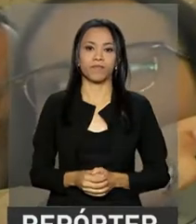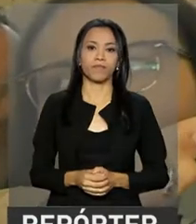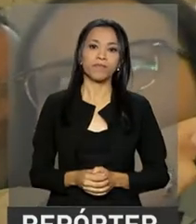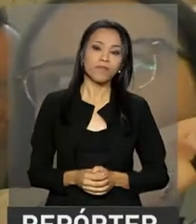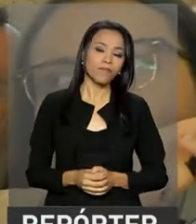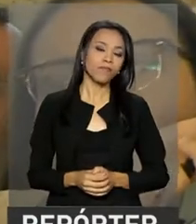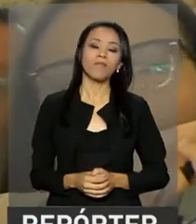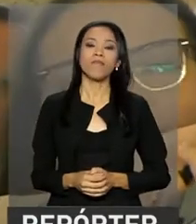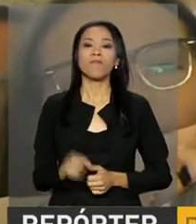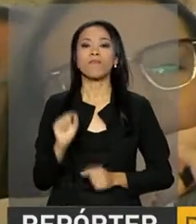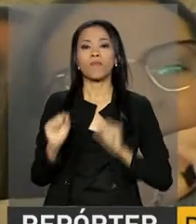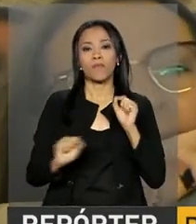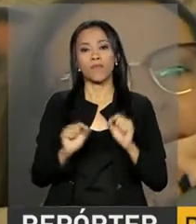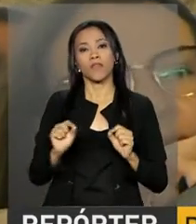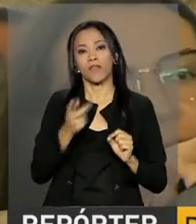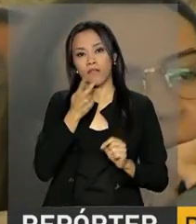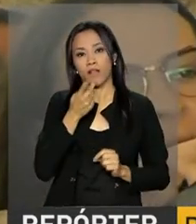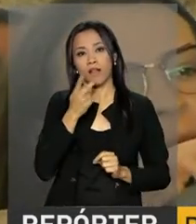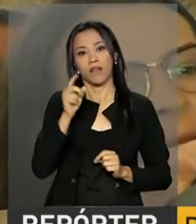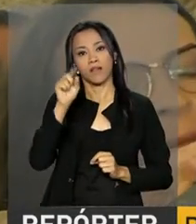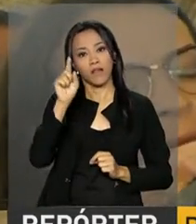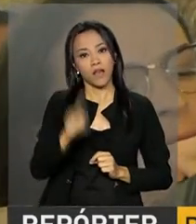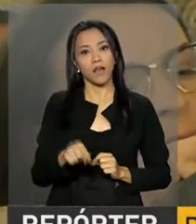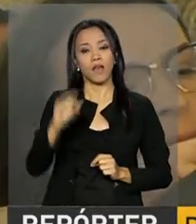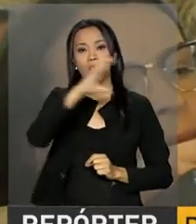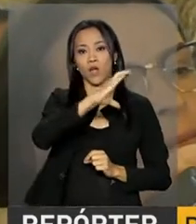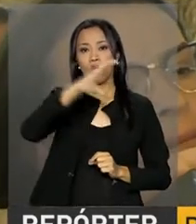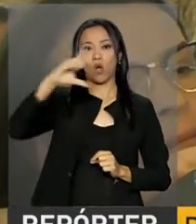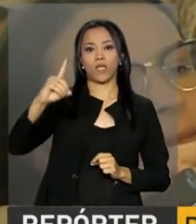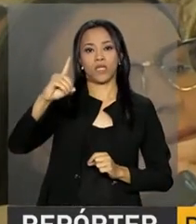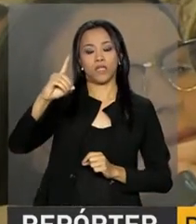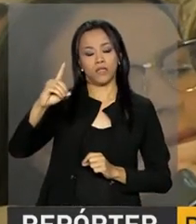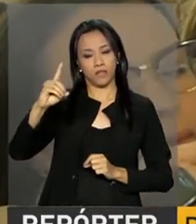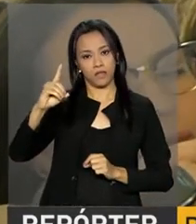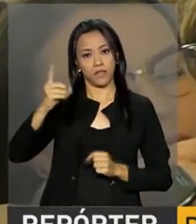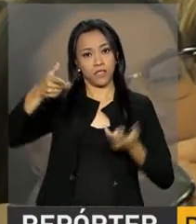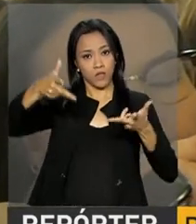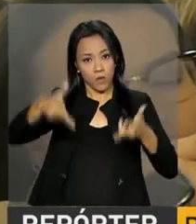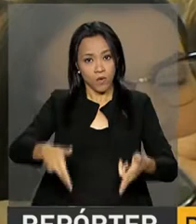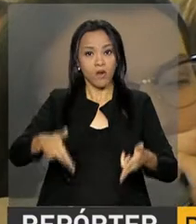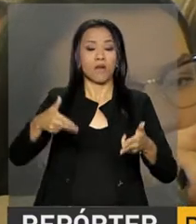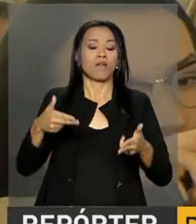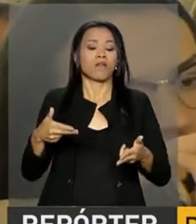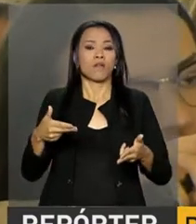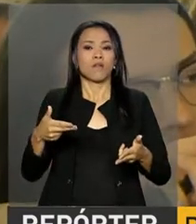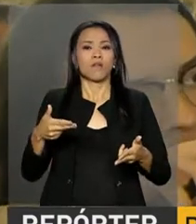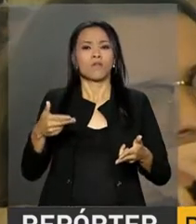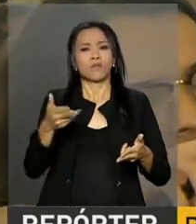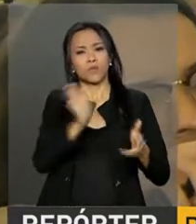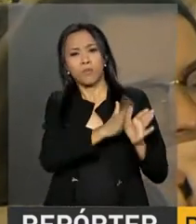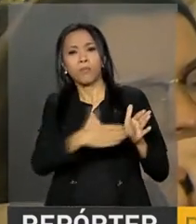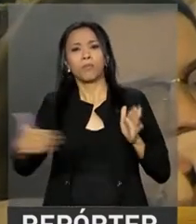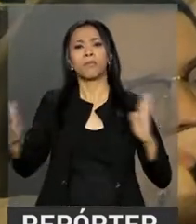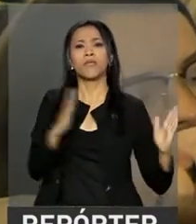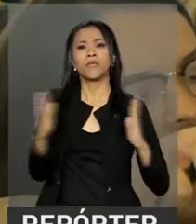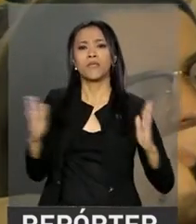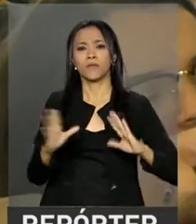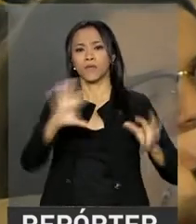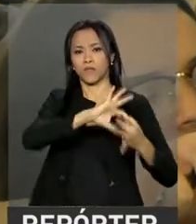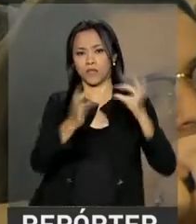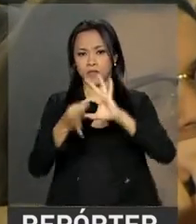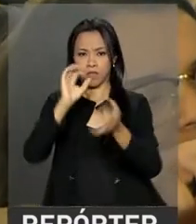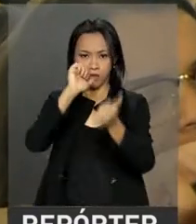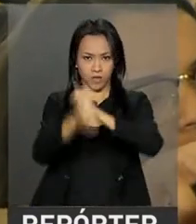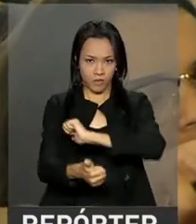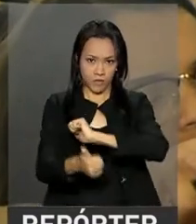Será algo, como eu disse, não é? Na coordenação similar ao que foi feito durante as Olimpíadas. E nós sabemos